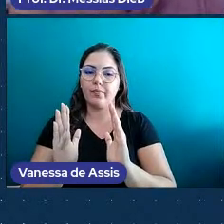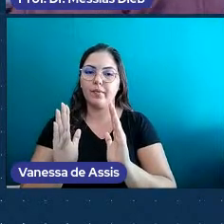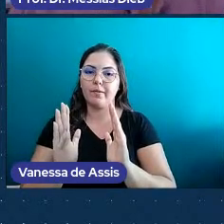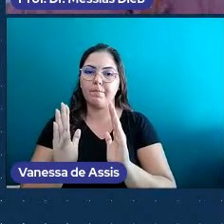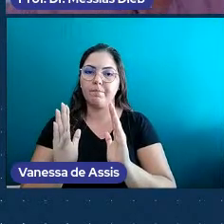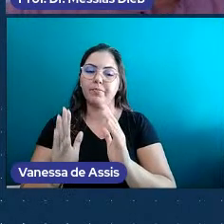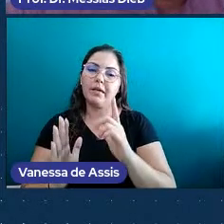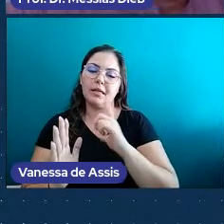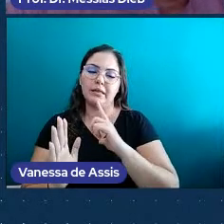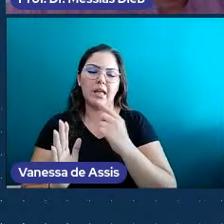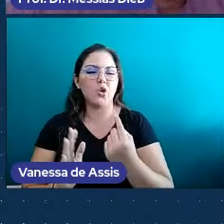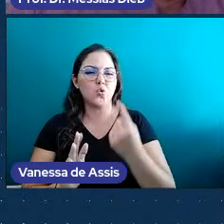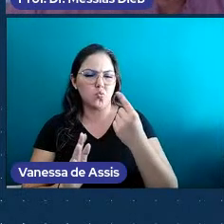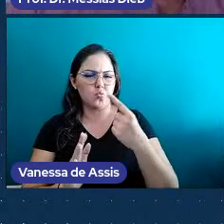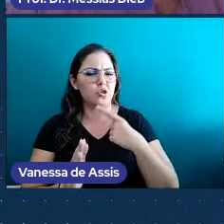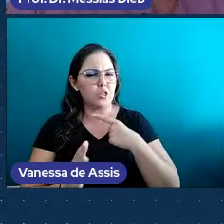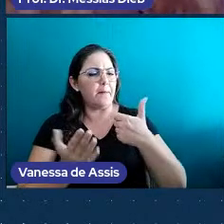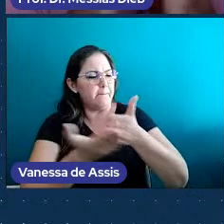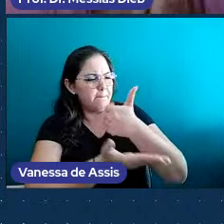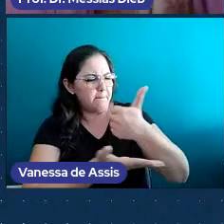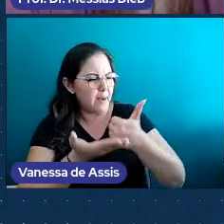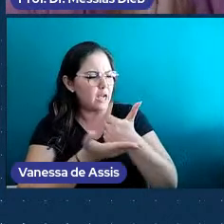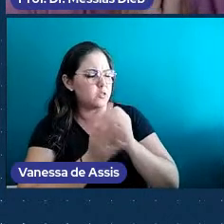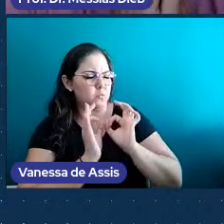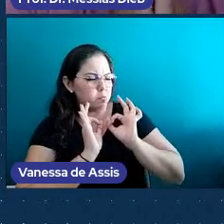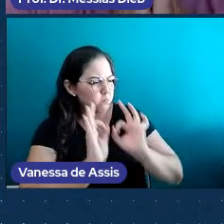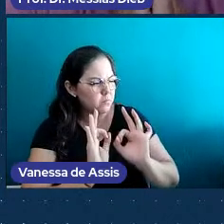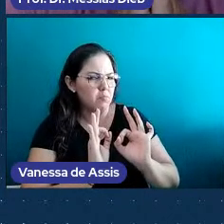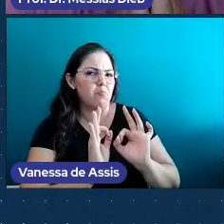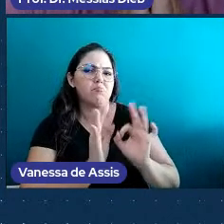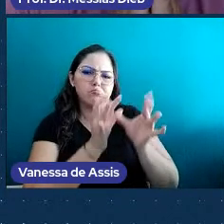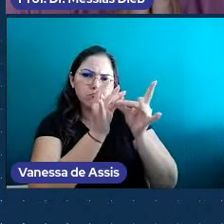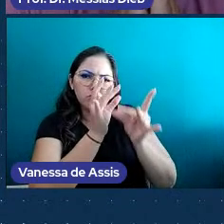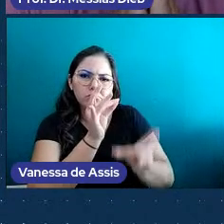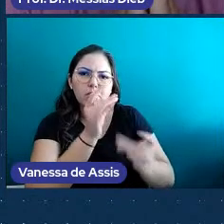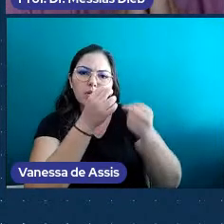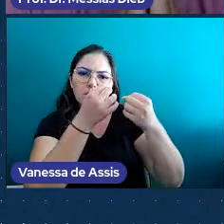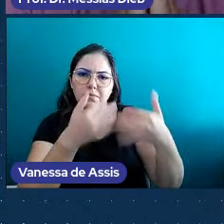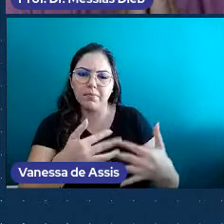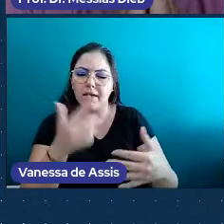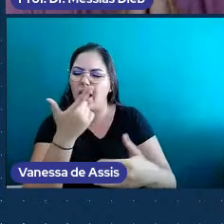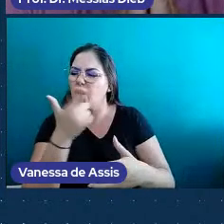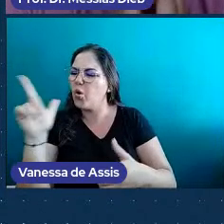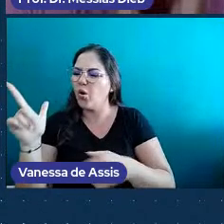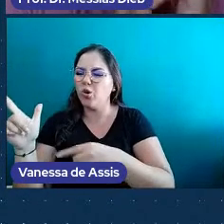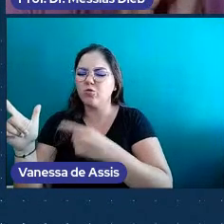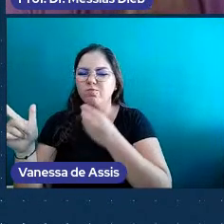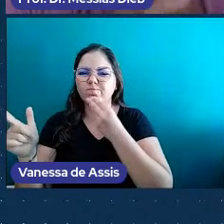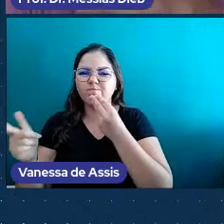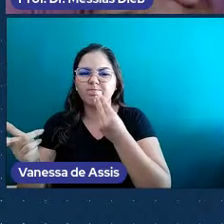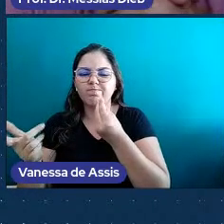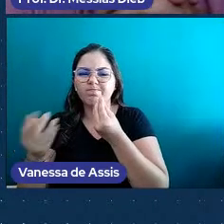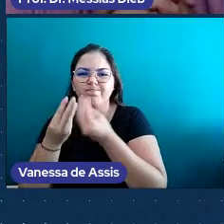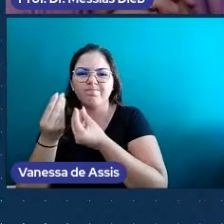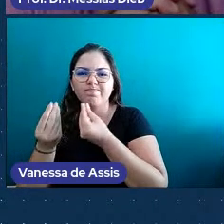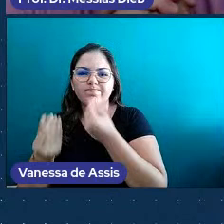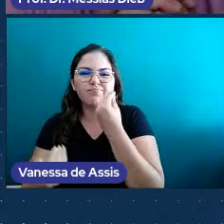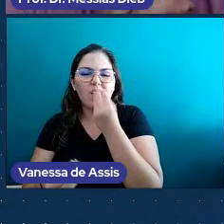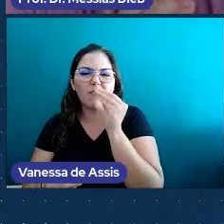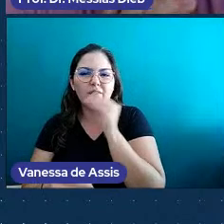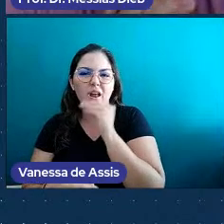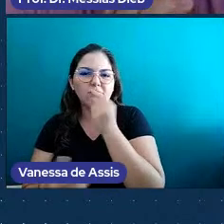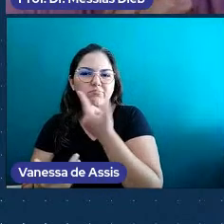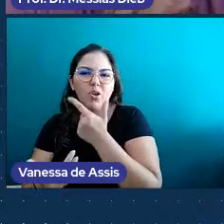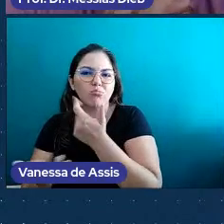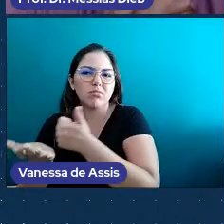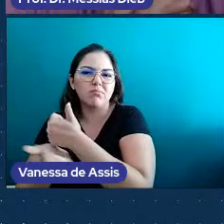e o outro que está teoricamente fundamentado. Então, vamos pensar nesse tema. Ó, o pensamento dos estudantes